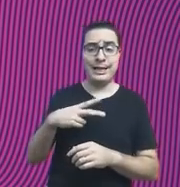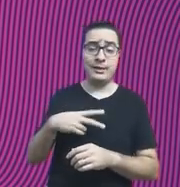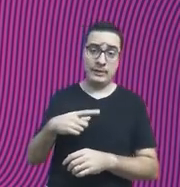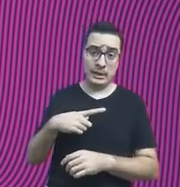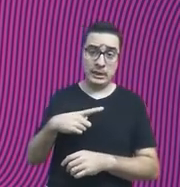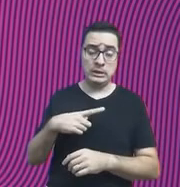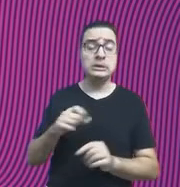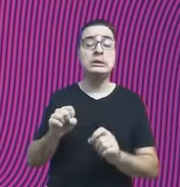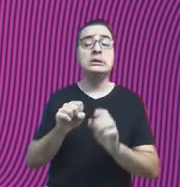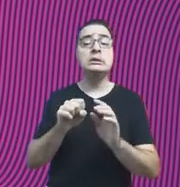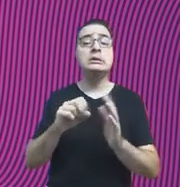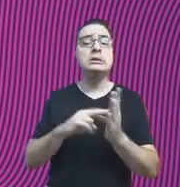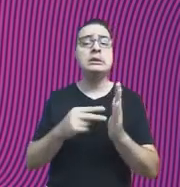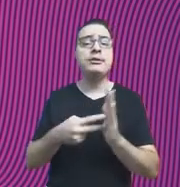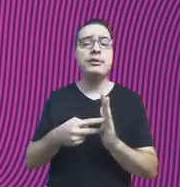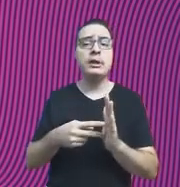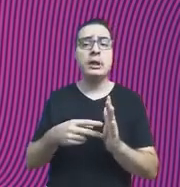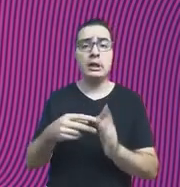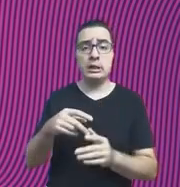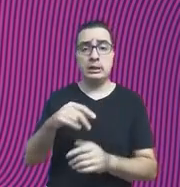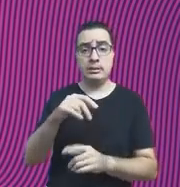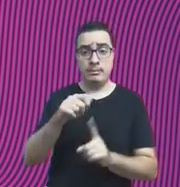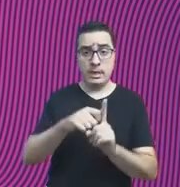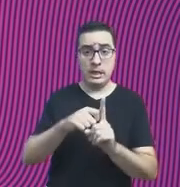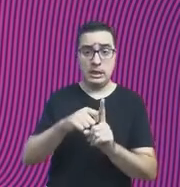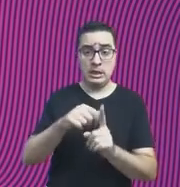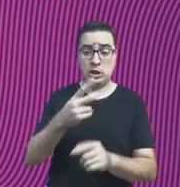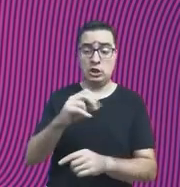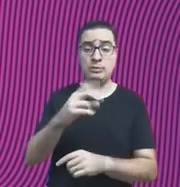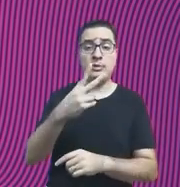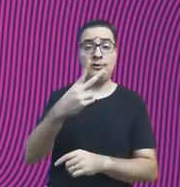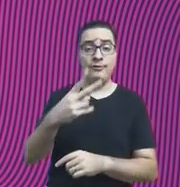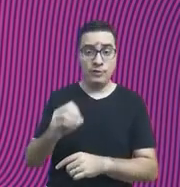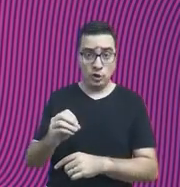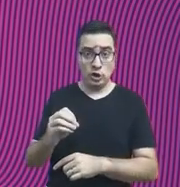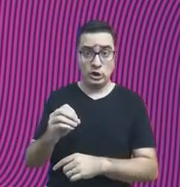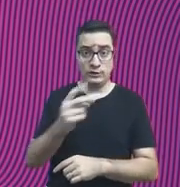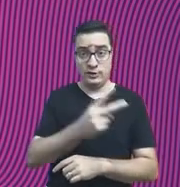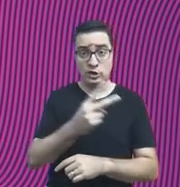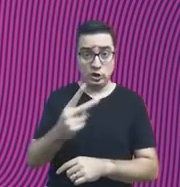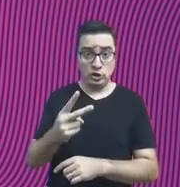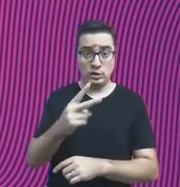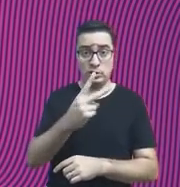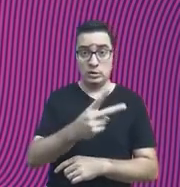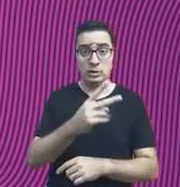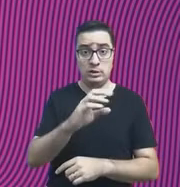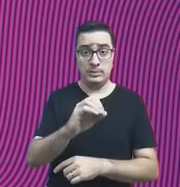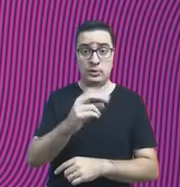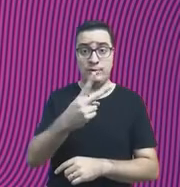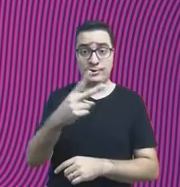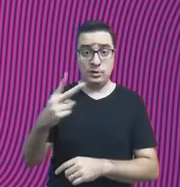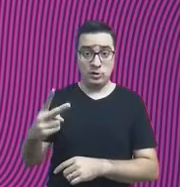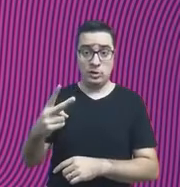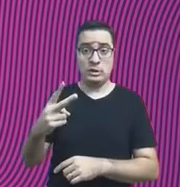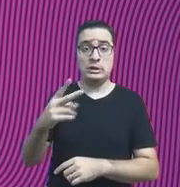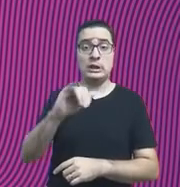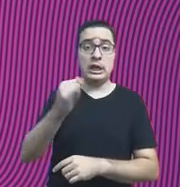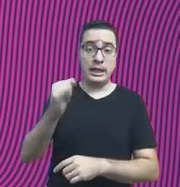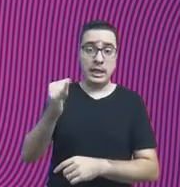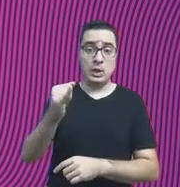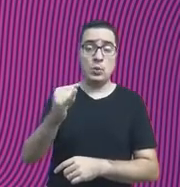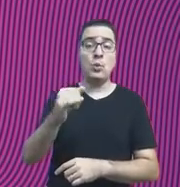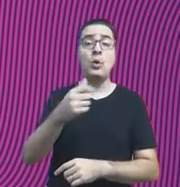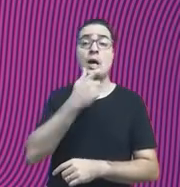que em janeiro deste próximo ano, agora em 2022, o Reino Unido solta um aplicativo baseado